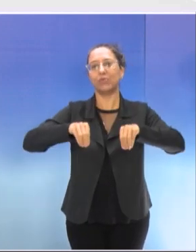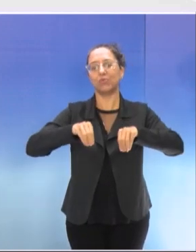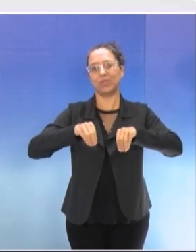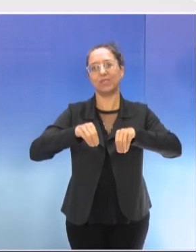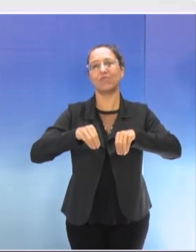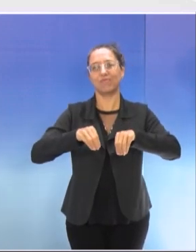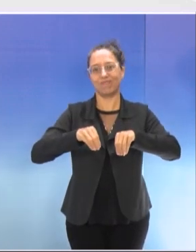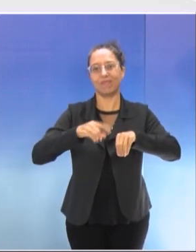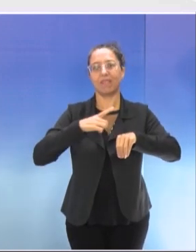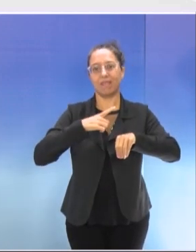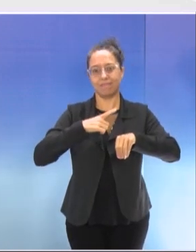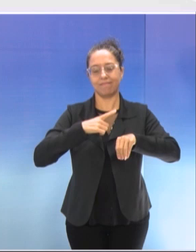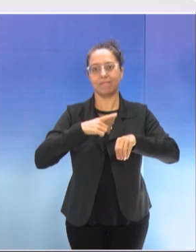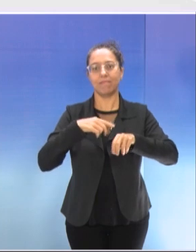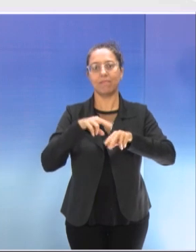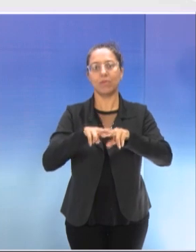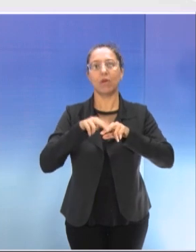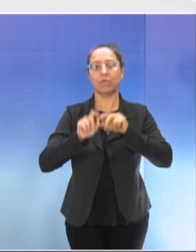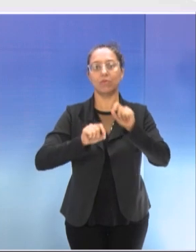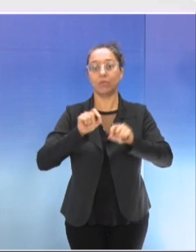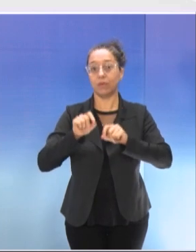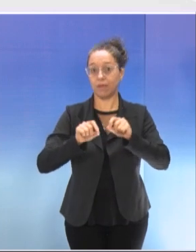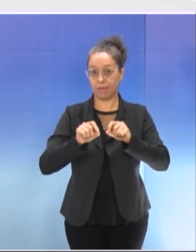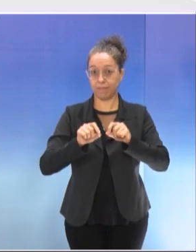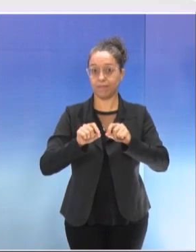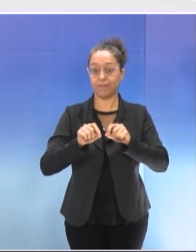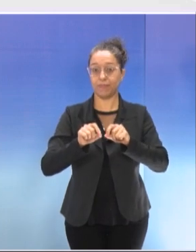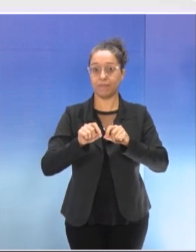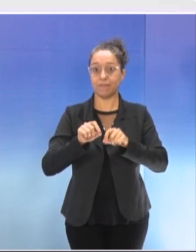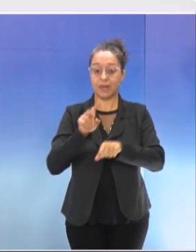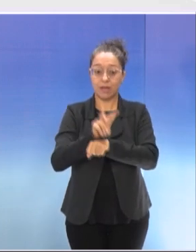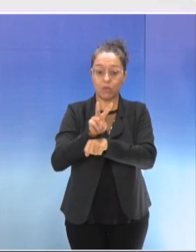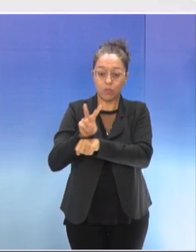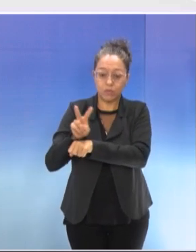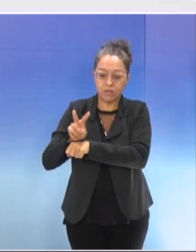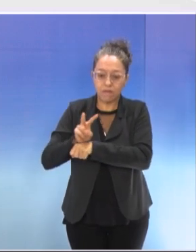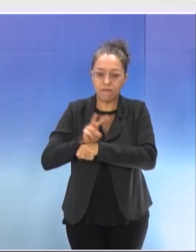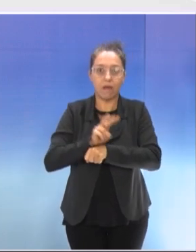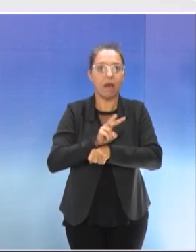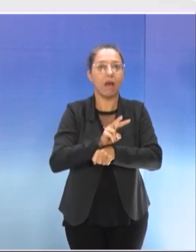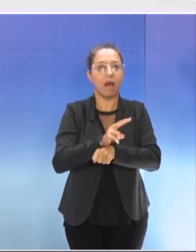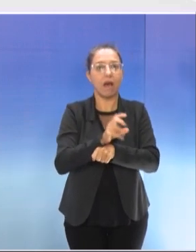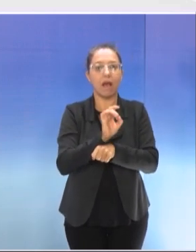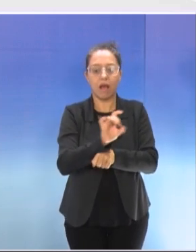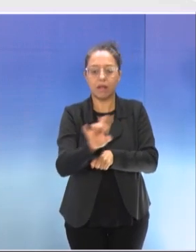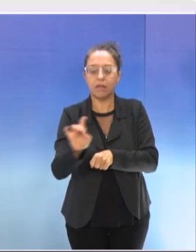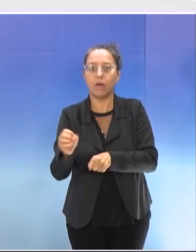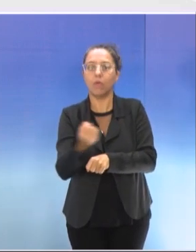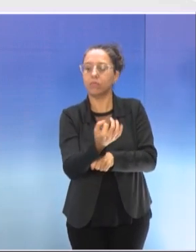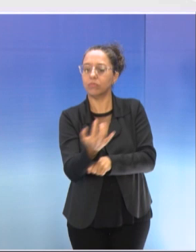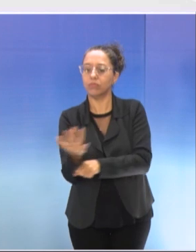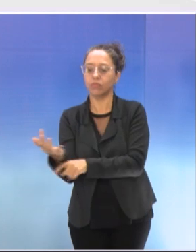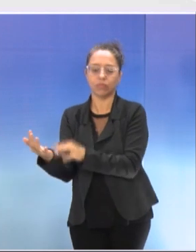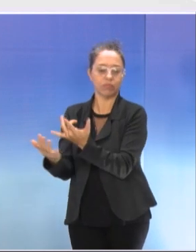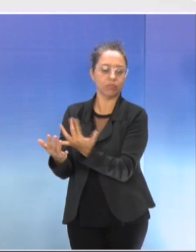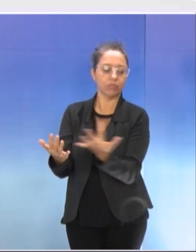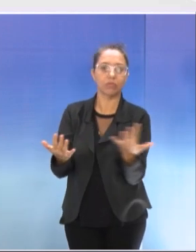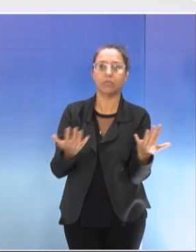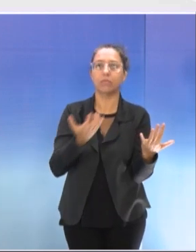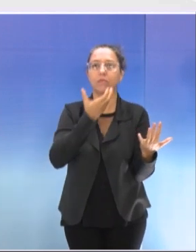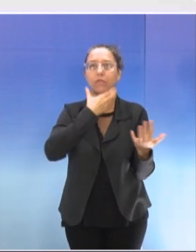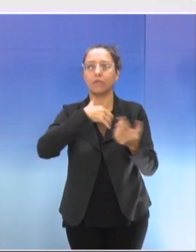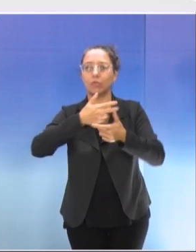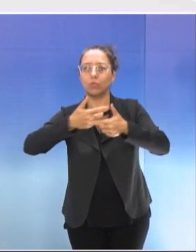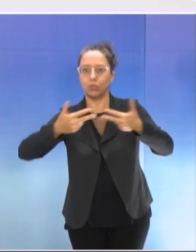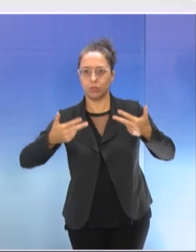as perdas são grandes devido à escassez de processos compatíveis para conservar frutas e